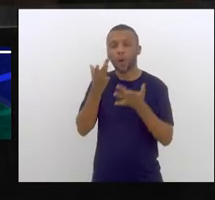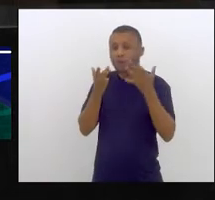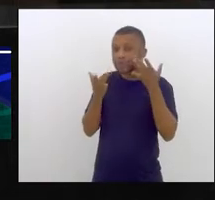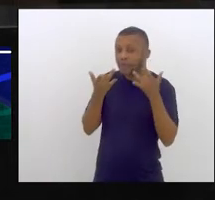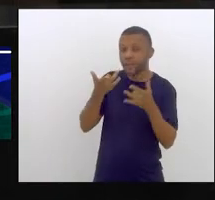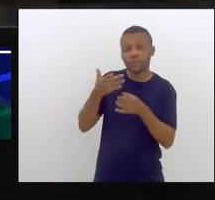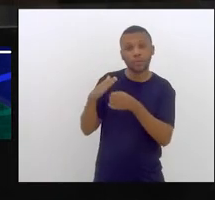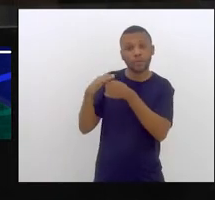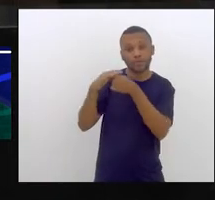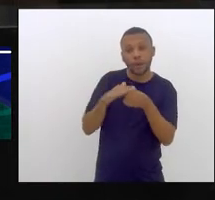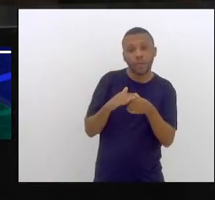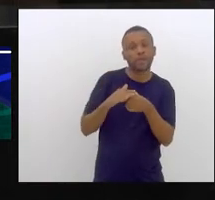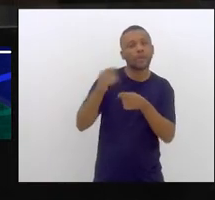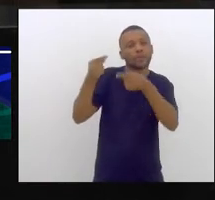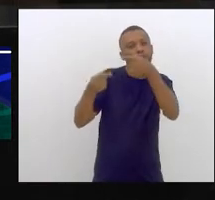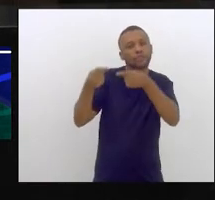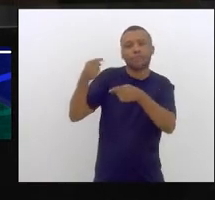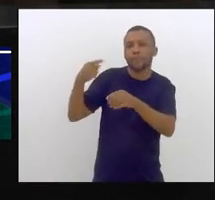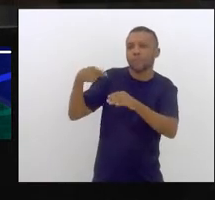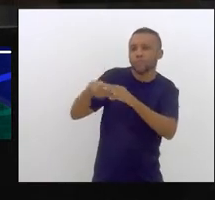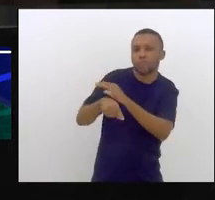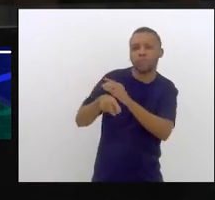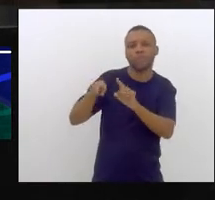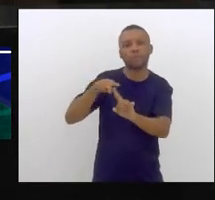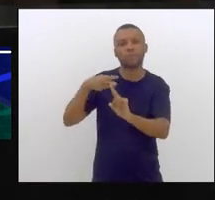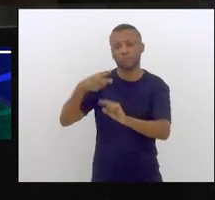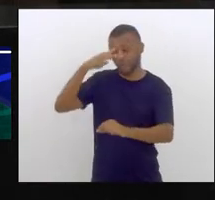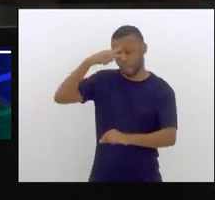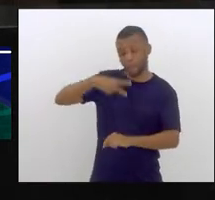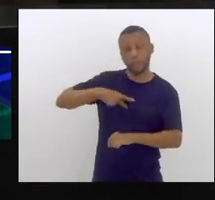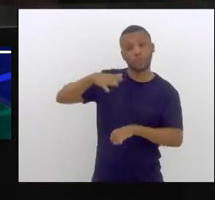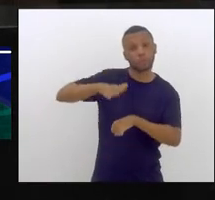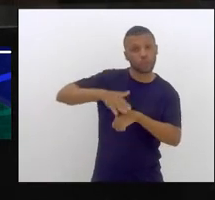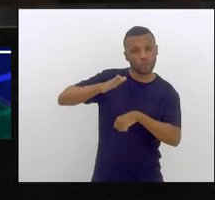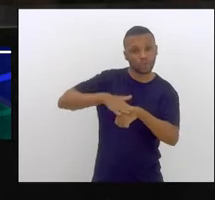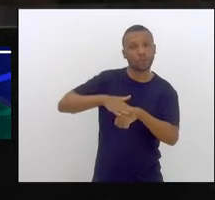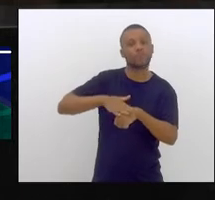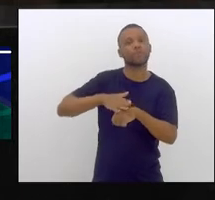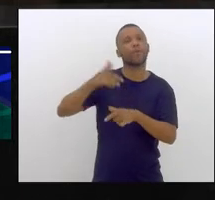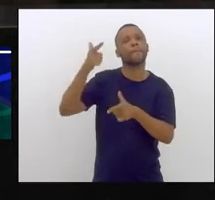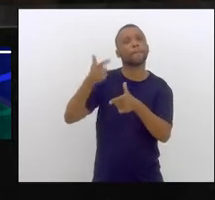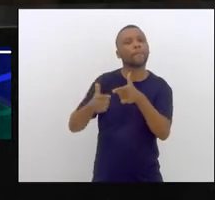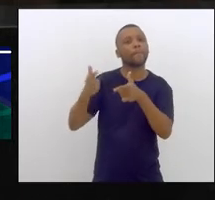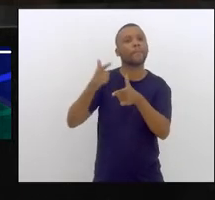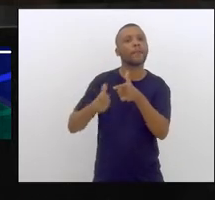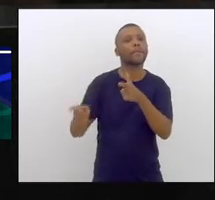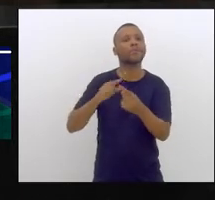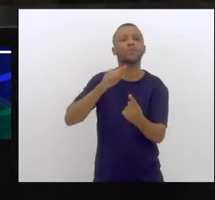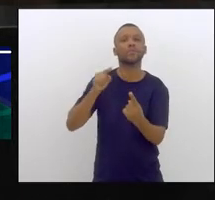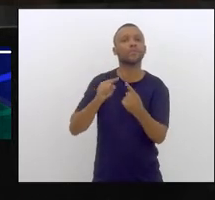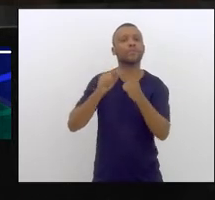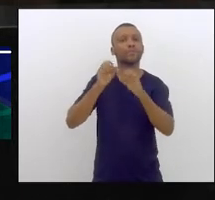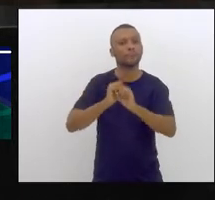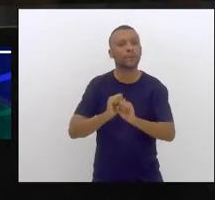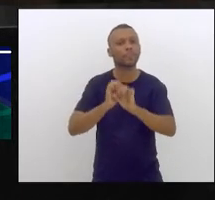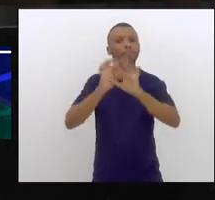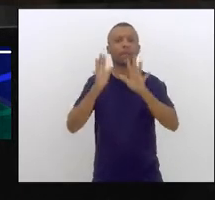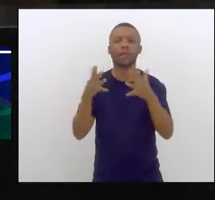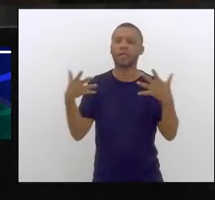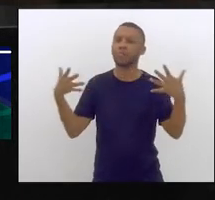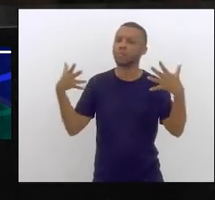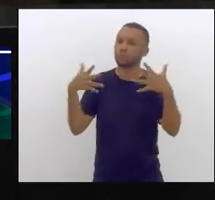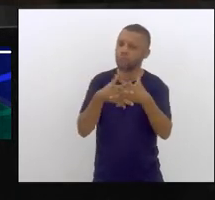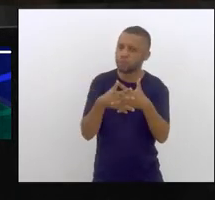Oprimidas aprofunda a perspectiva subjetiva de problemas para explicitar a